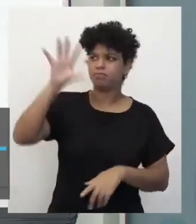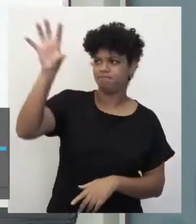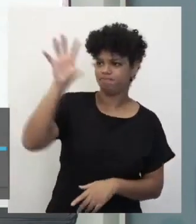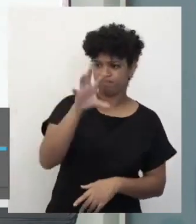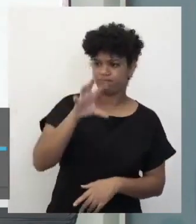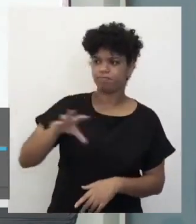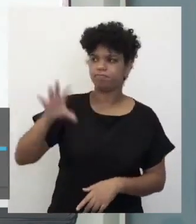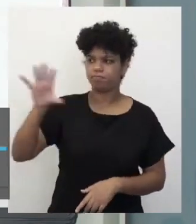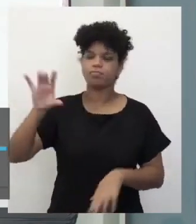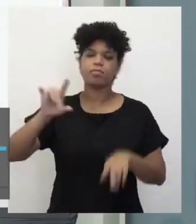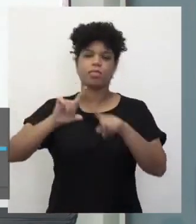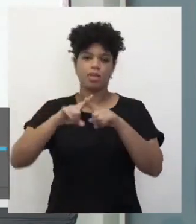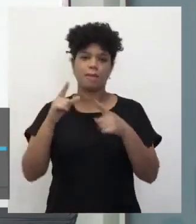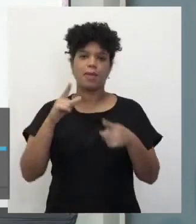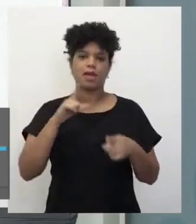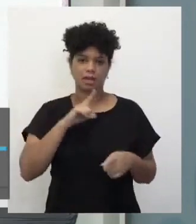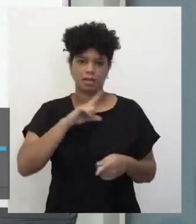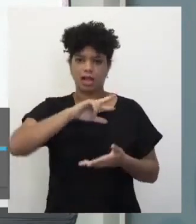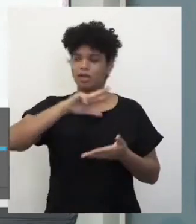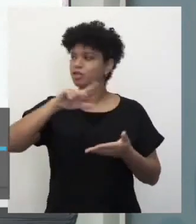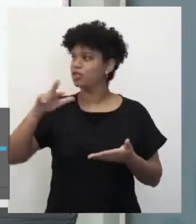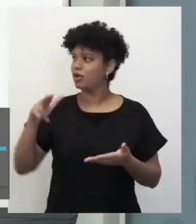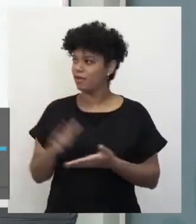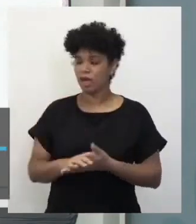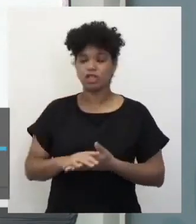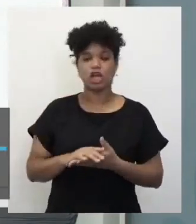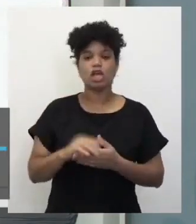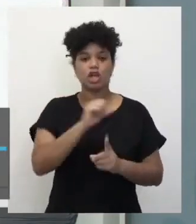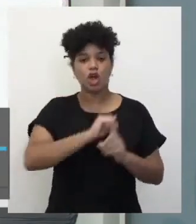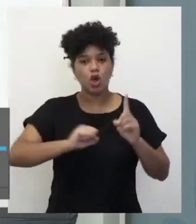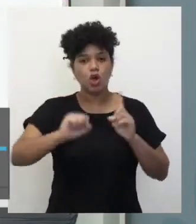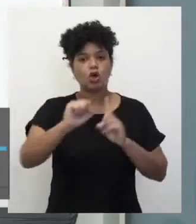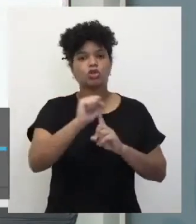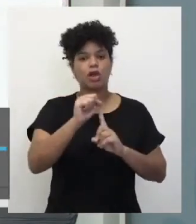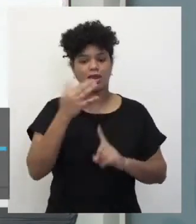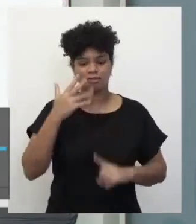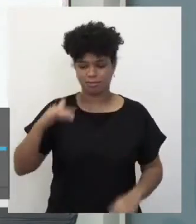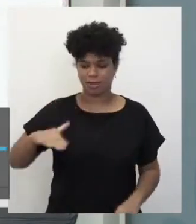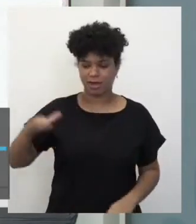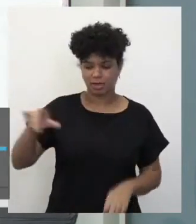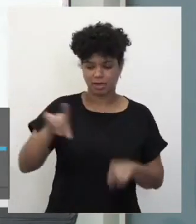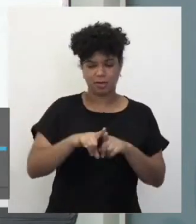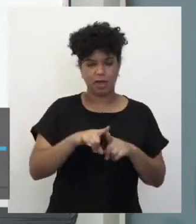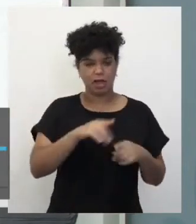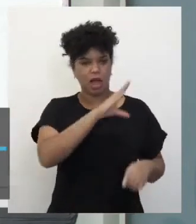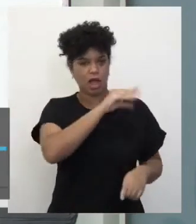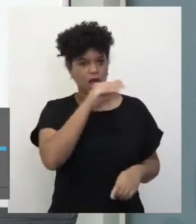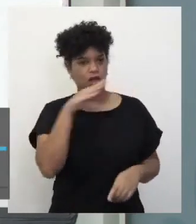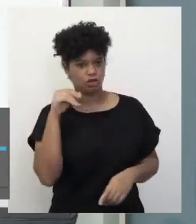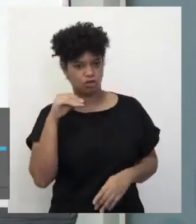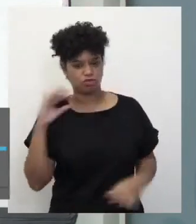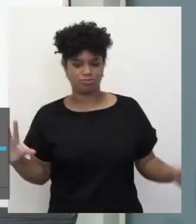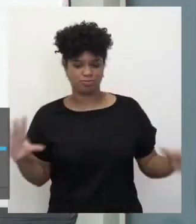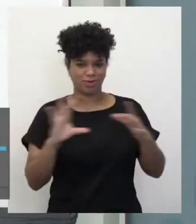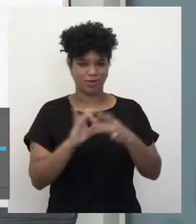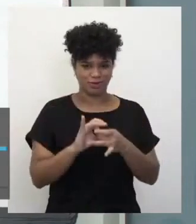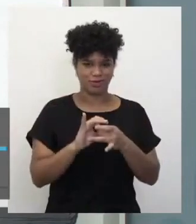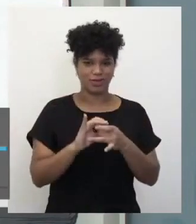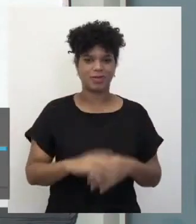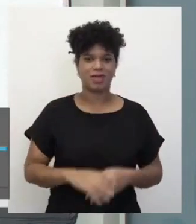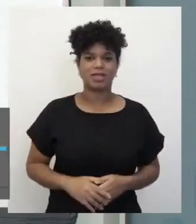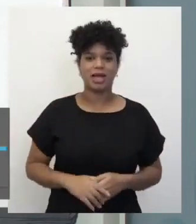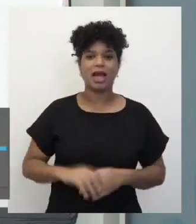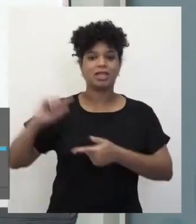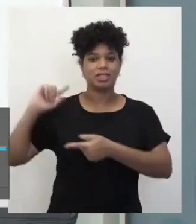Mas também é uma forma muito importante de socializar das crianças com os adultos, né? Porque são passadas na oralidade essas